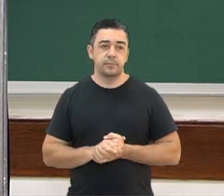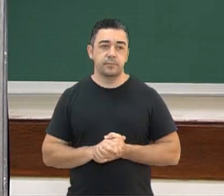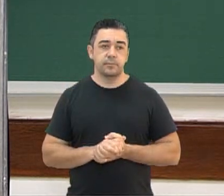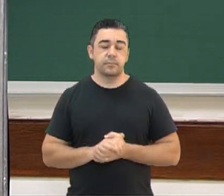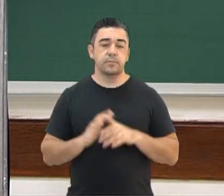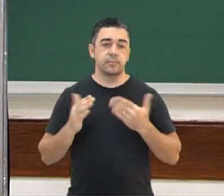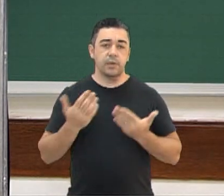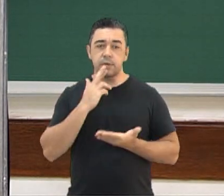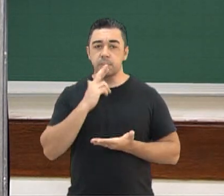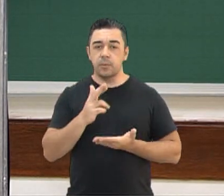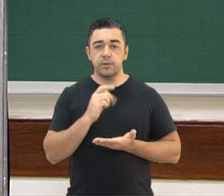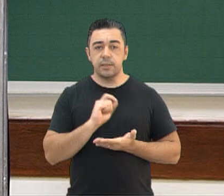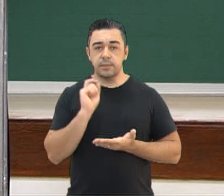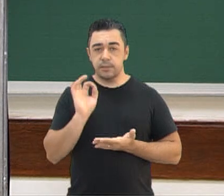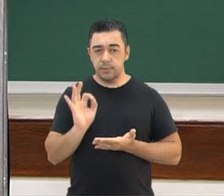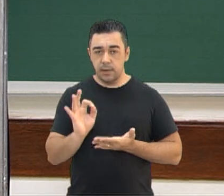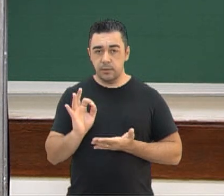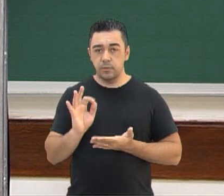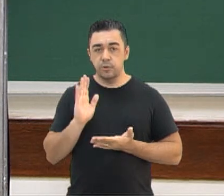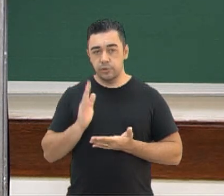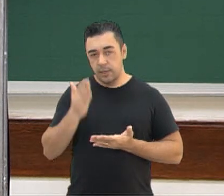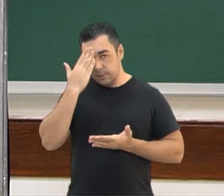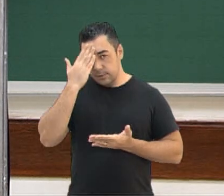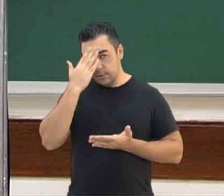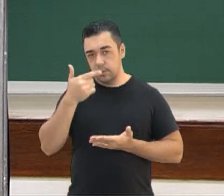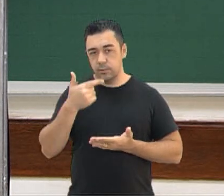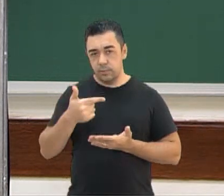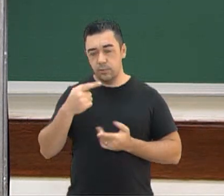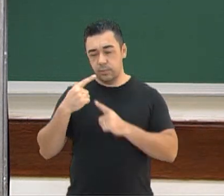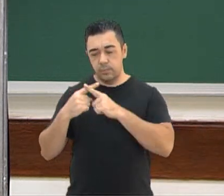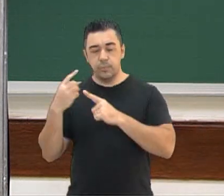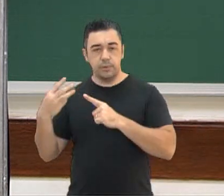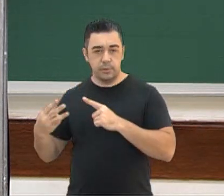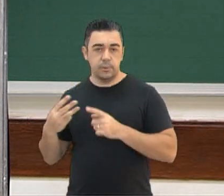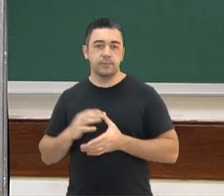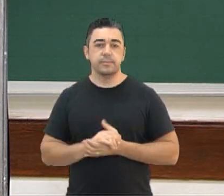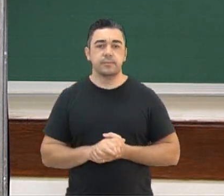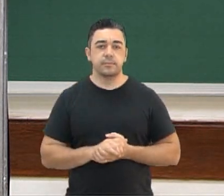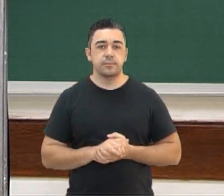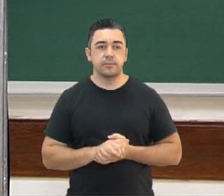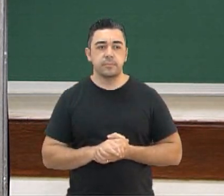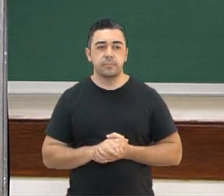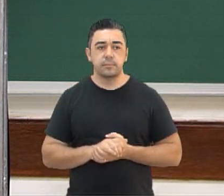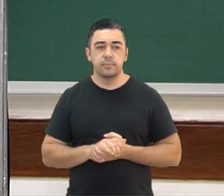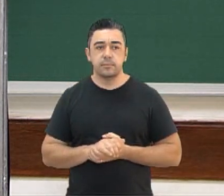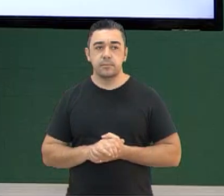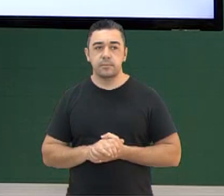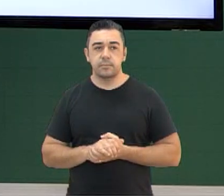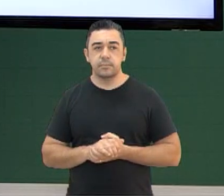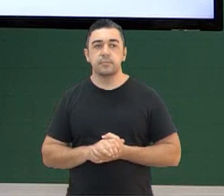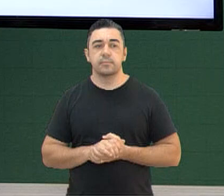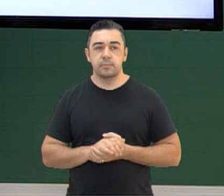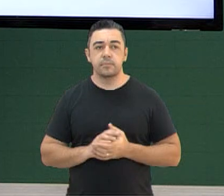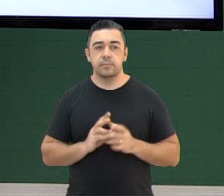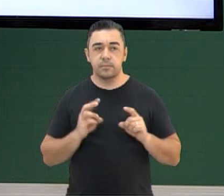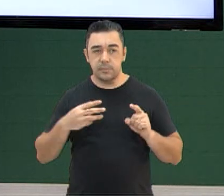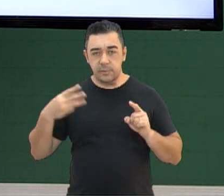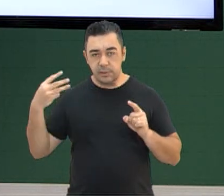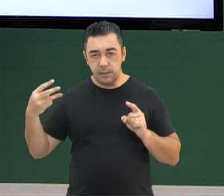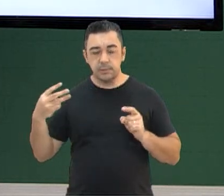e qual que seria a ordem dela? Eu já poderia saber a ordem dela, lembra lá? Que é ali o 2 e